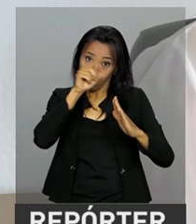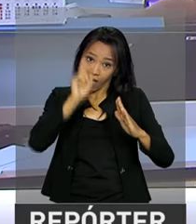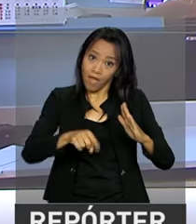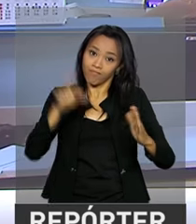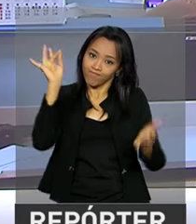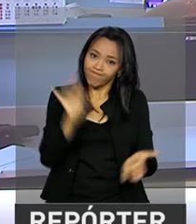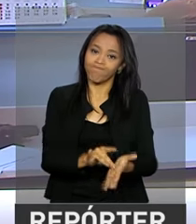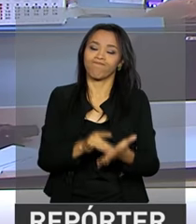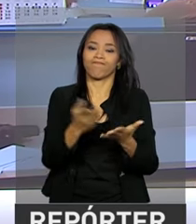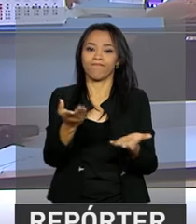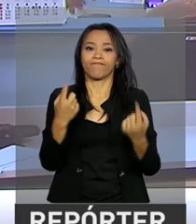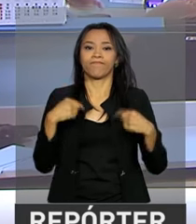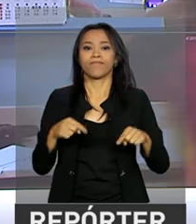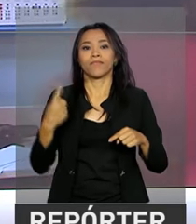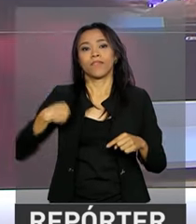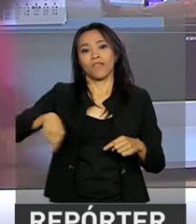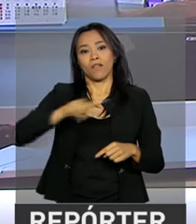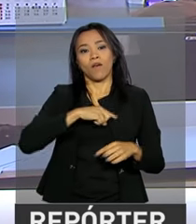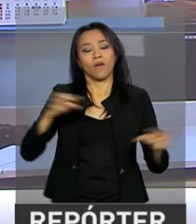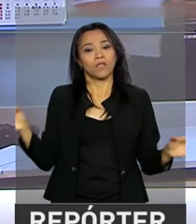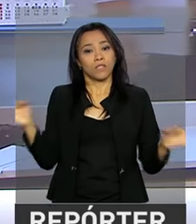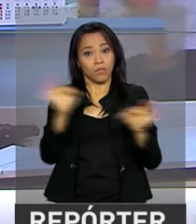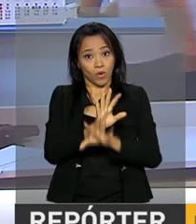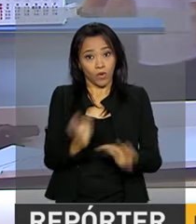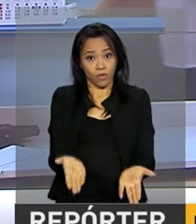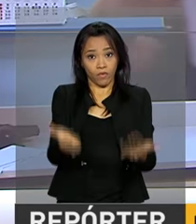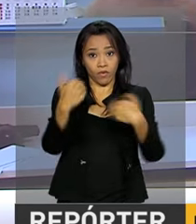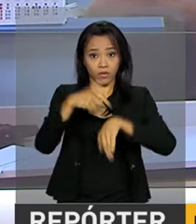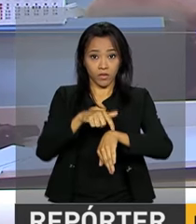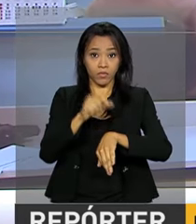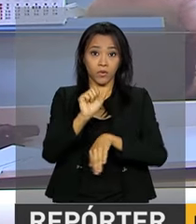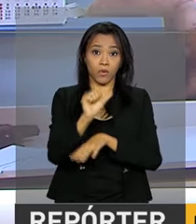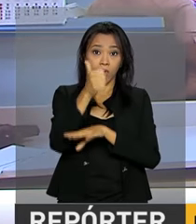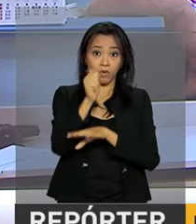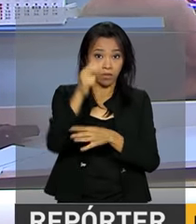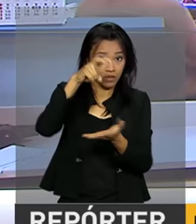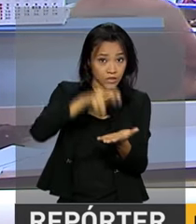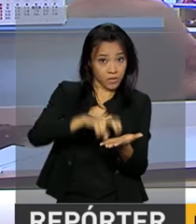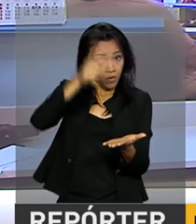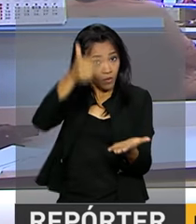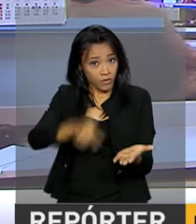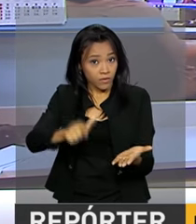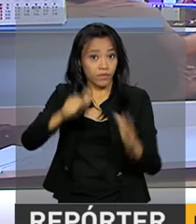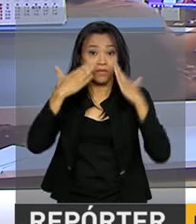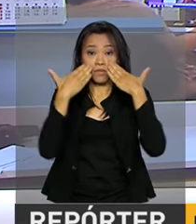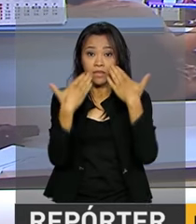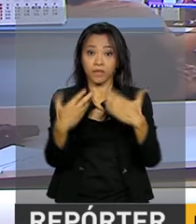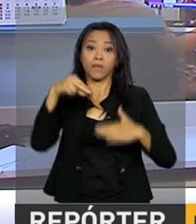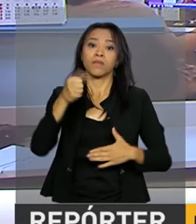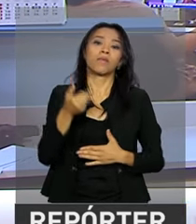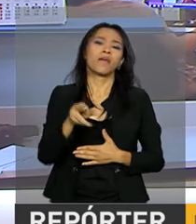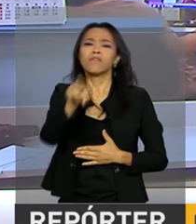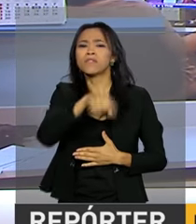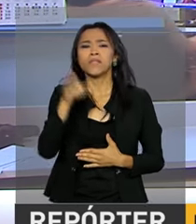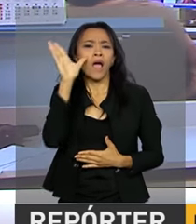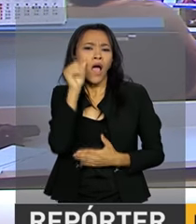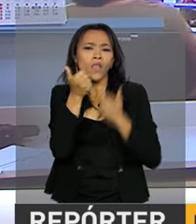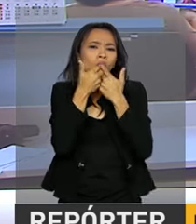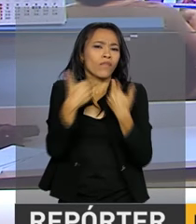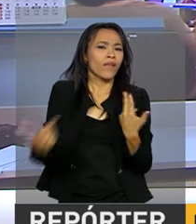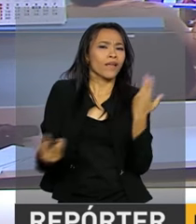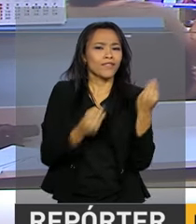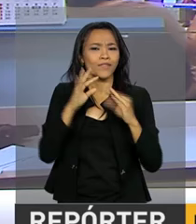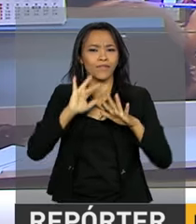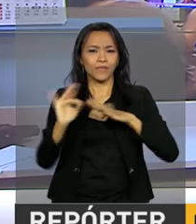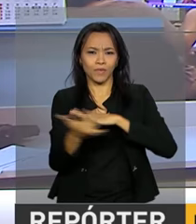realmente. Bom, nós ficamos por aqui, voltamos às 11 da manhã na próxima edição do Repórter NBR. Acompanhe as novidades também em nossas redes